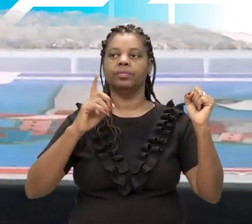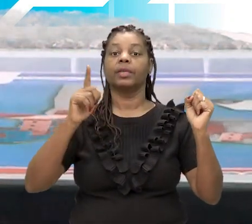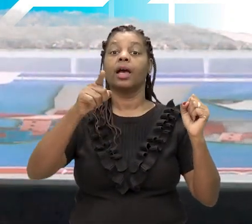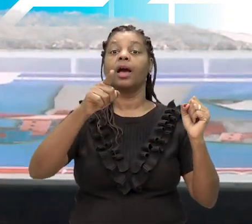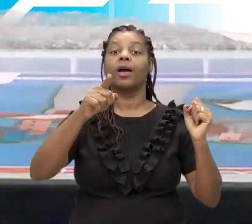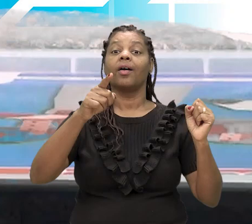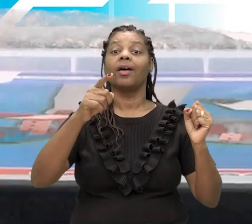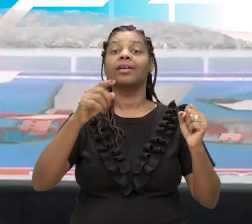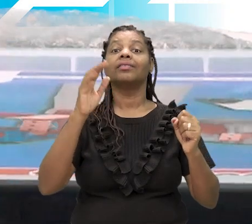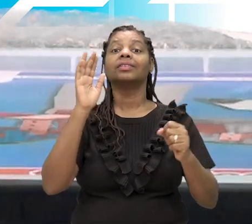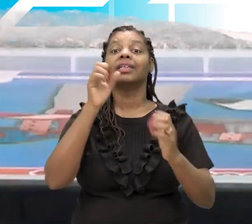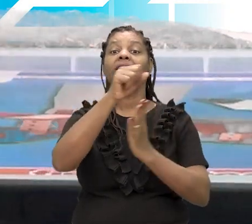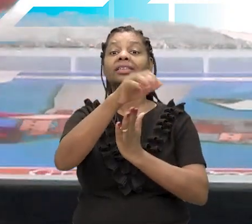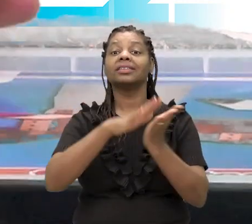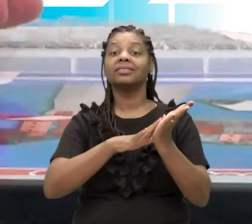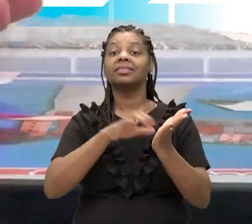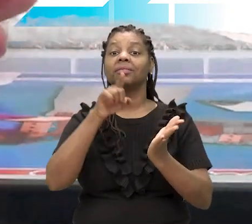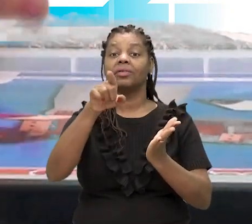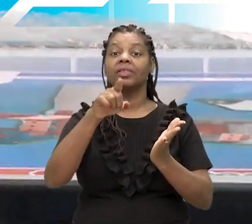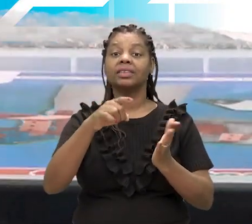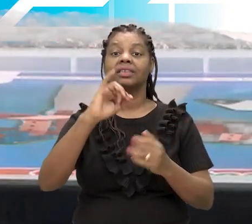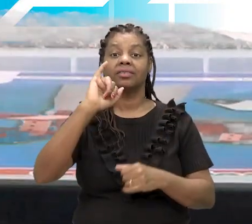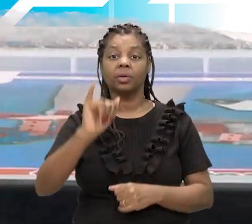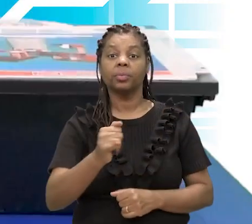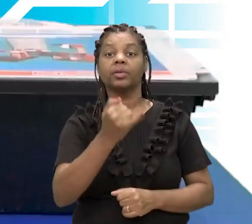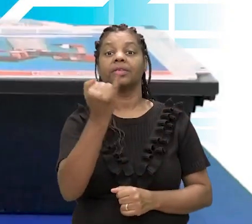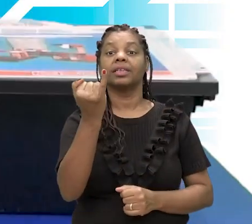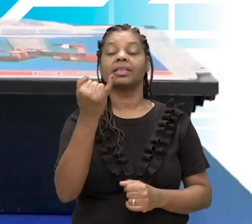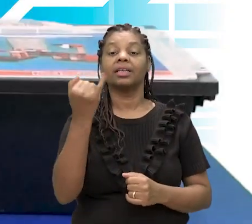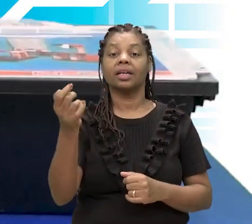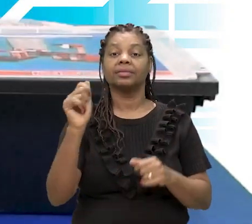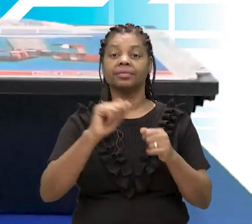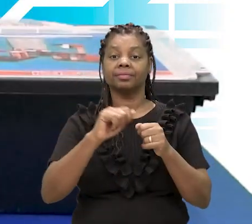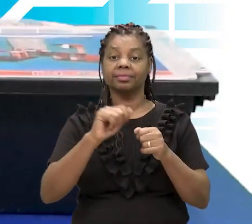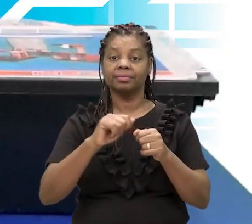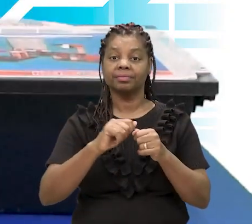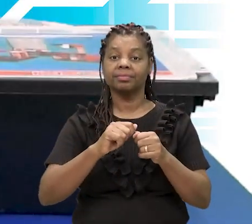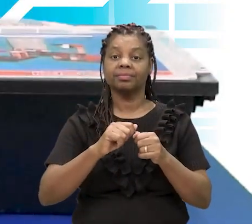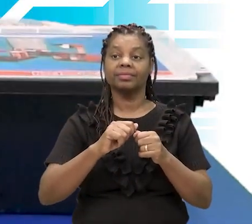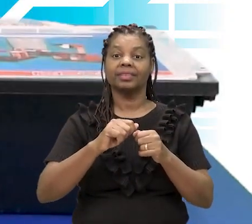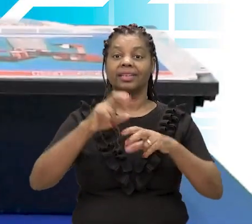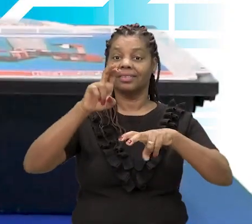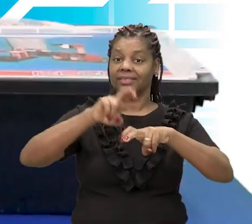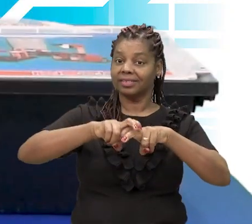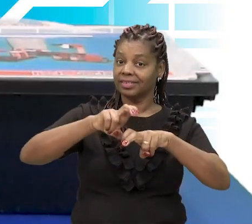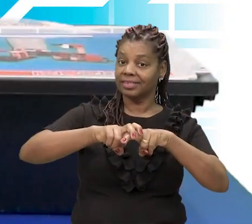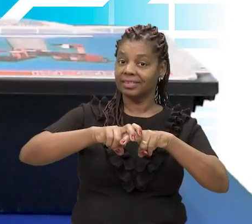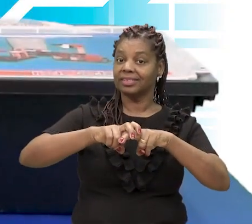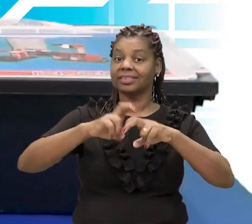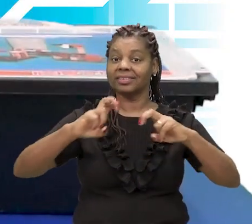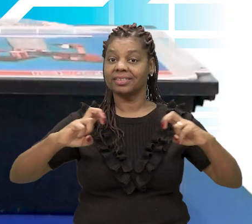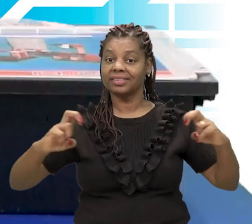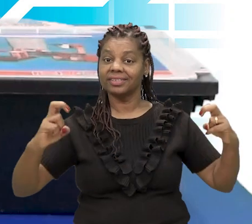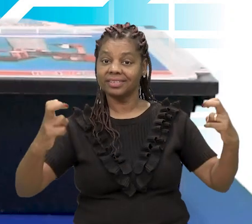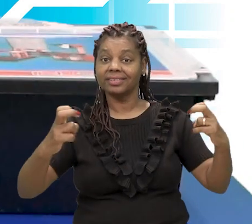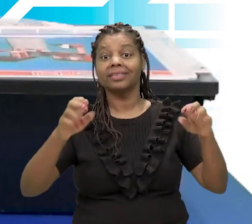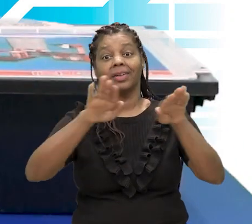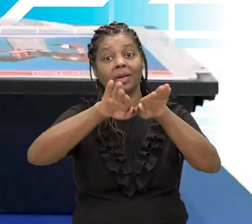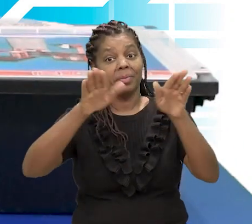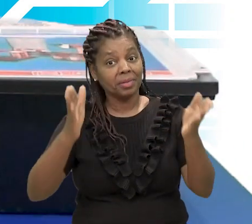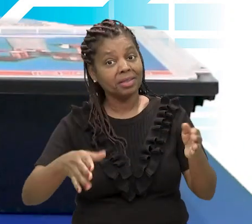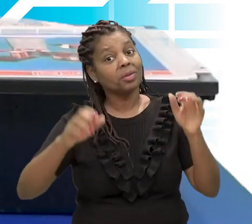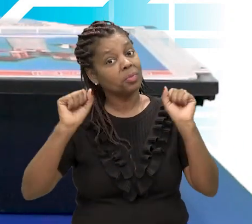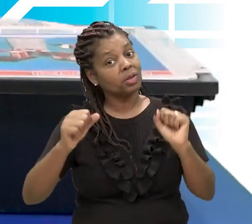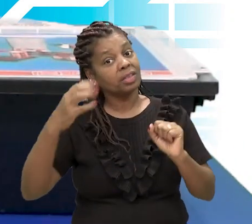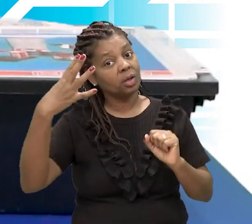do outro. Vou deixar um desafio para você que está aí assistindo, se você tiver a oportunidade, de estar fazendo a cadeira, ou melhor,